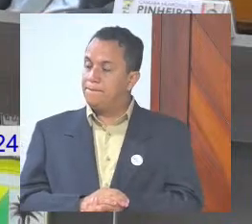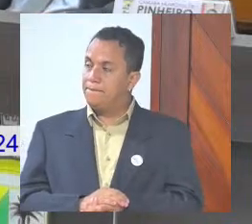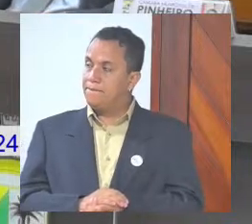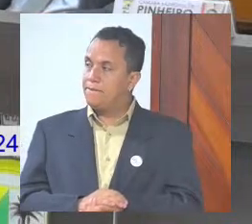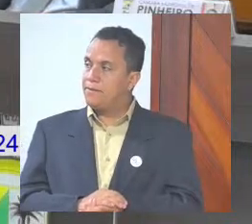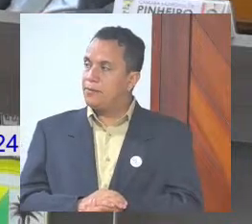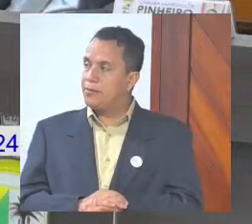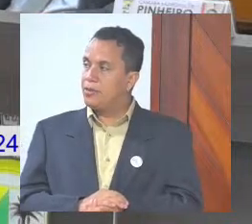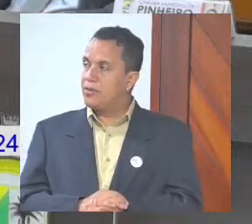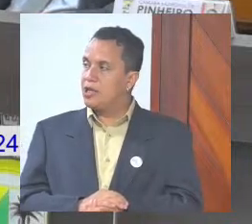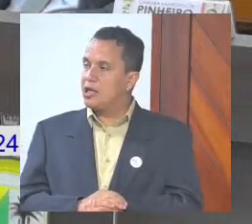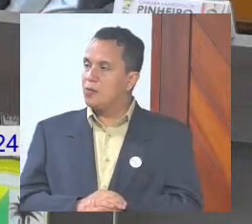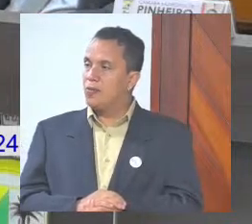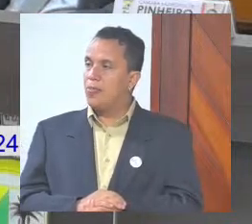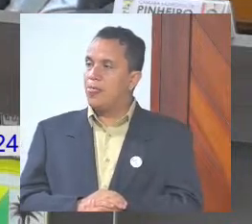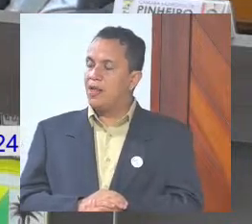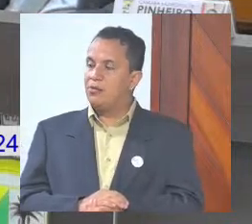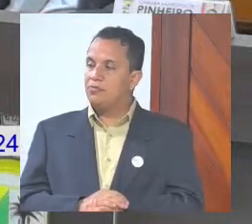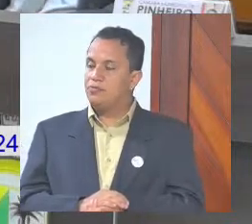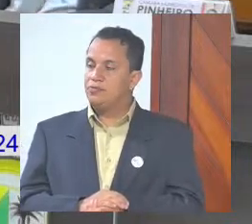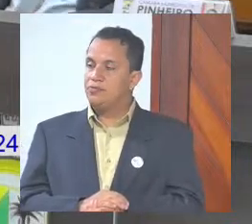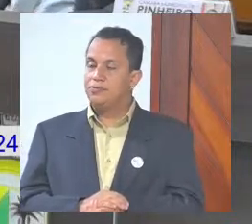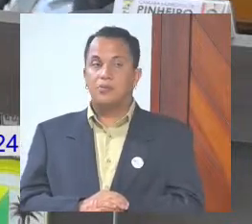Marca o tempo dele aí, bola.